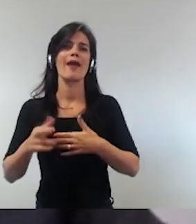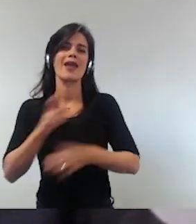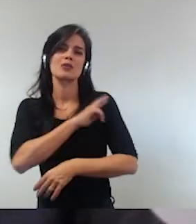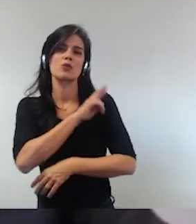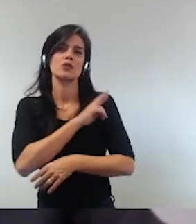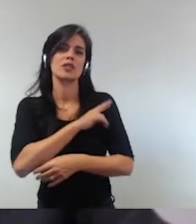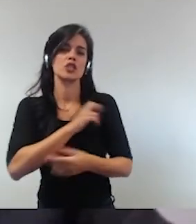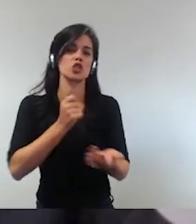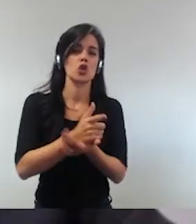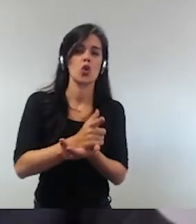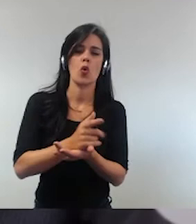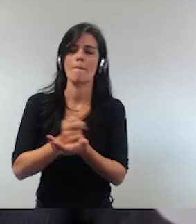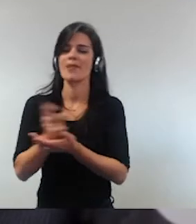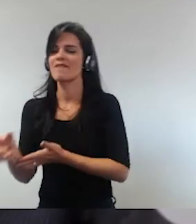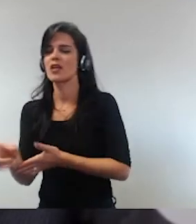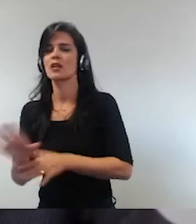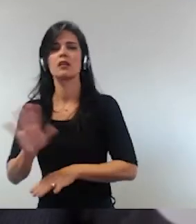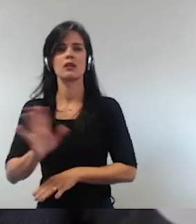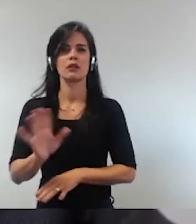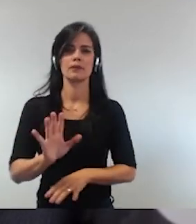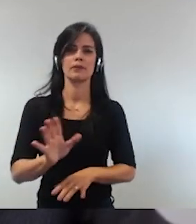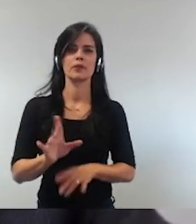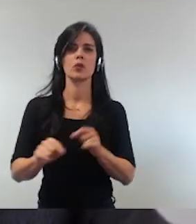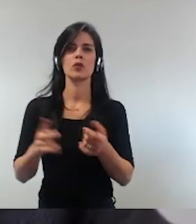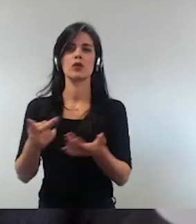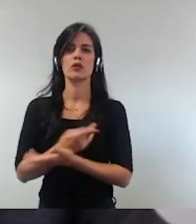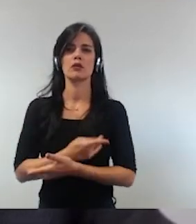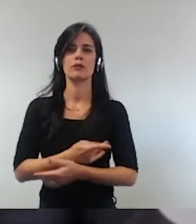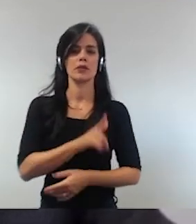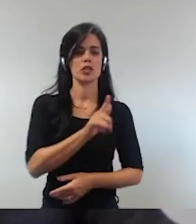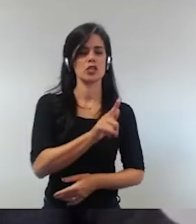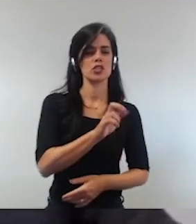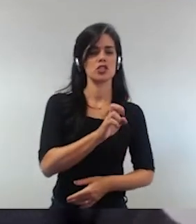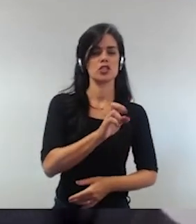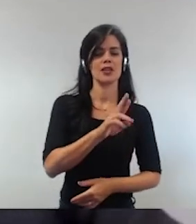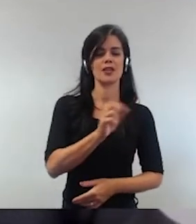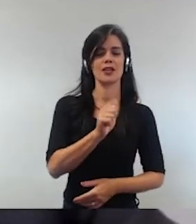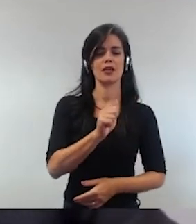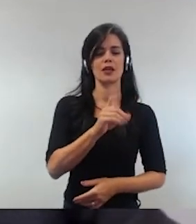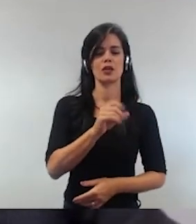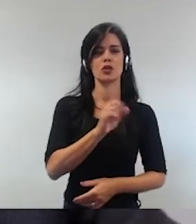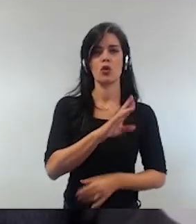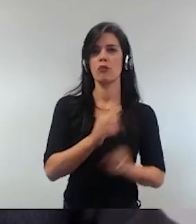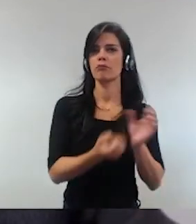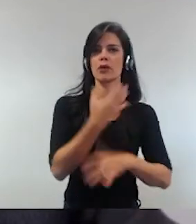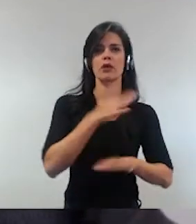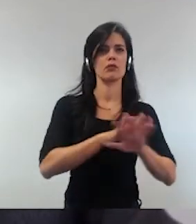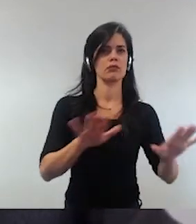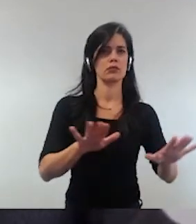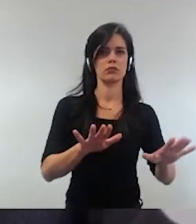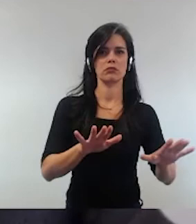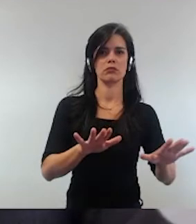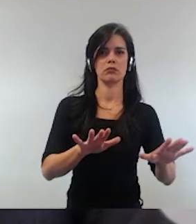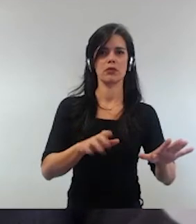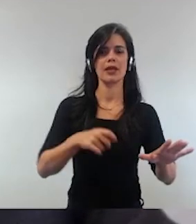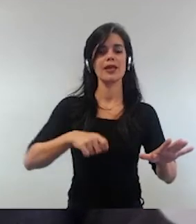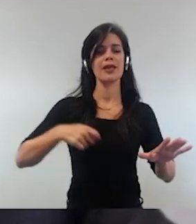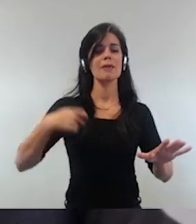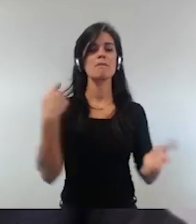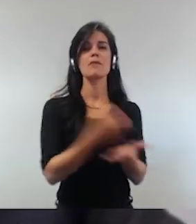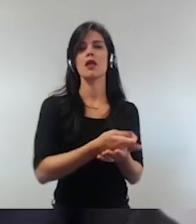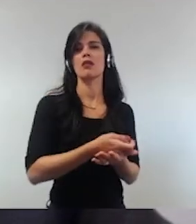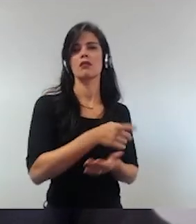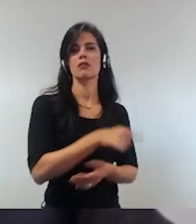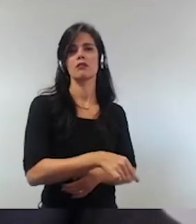é um custo fixo. Então, o que acontece? O gerador gerou, ok, eu quero receber. Então, quem vai pagar? O gerador é